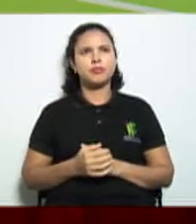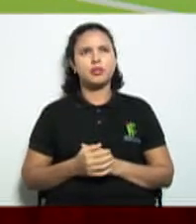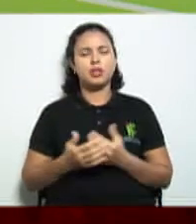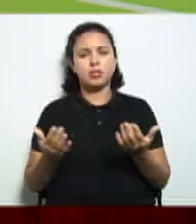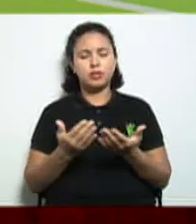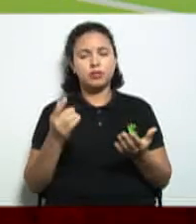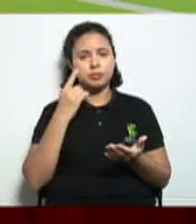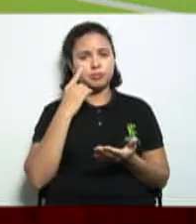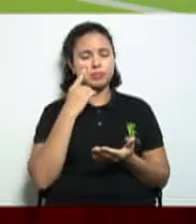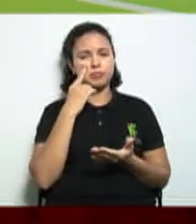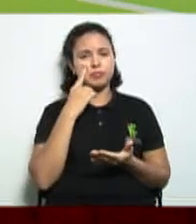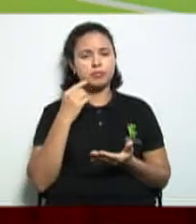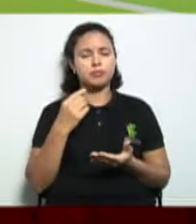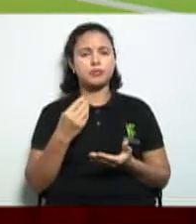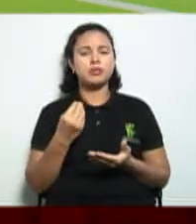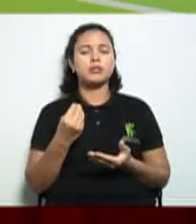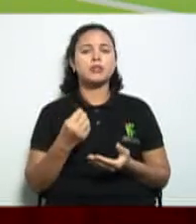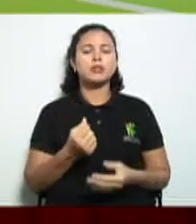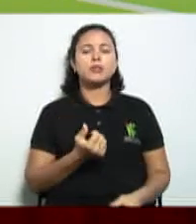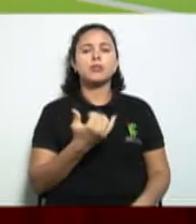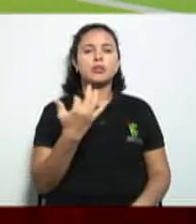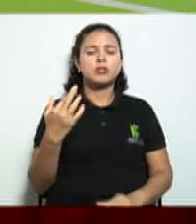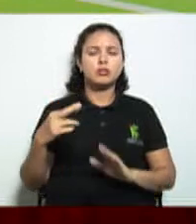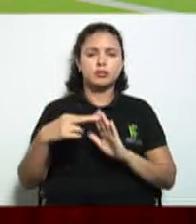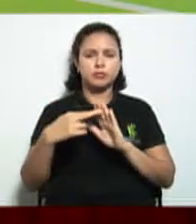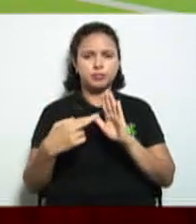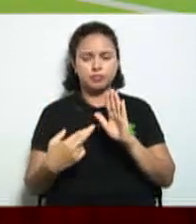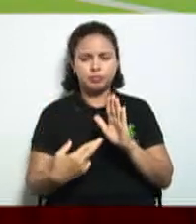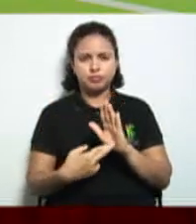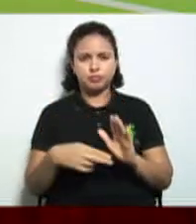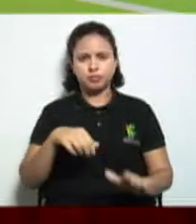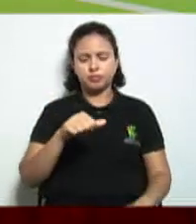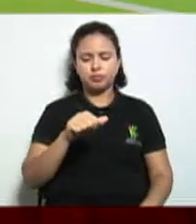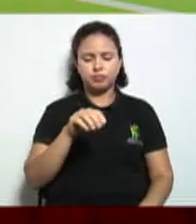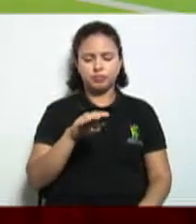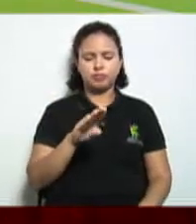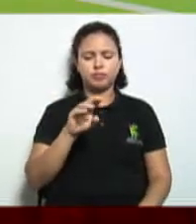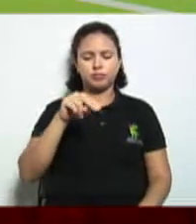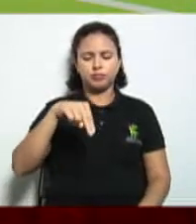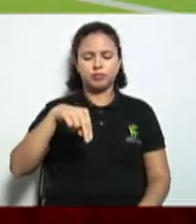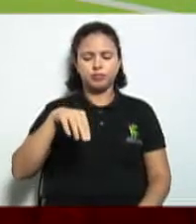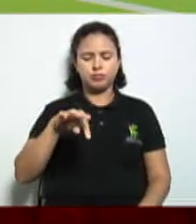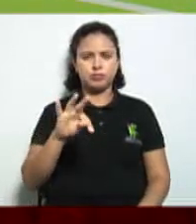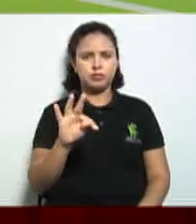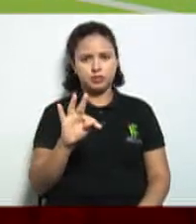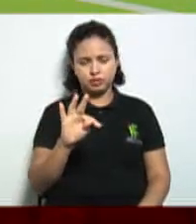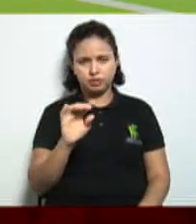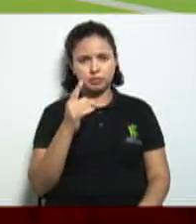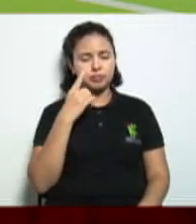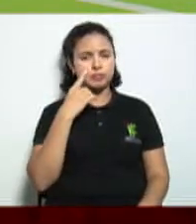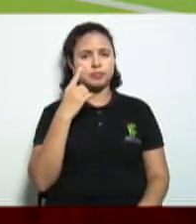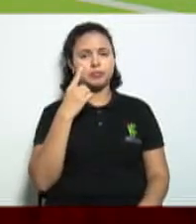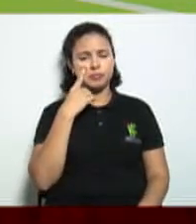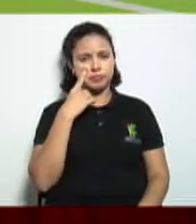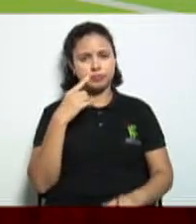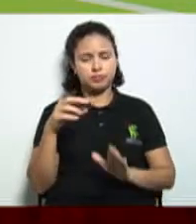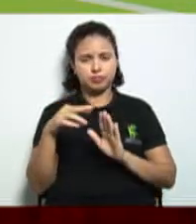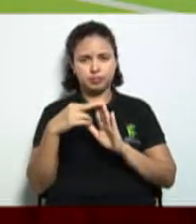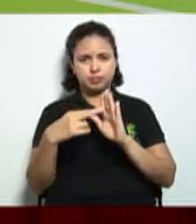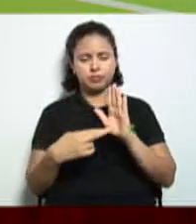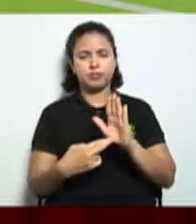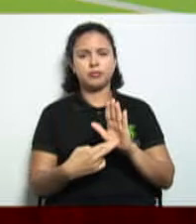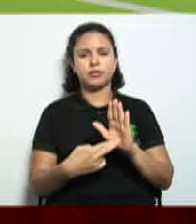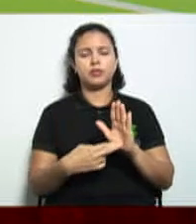ver, então, quais são as regrinhas, né, que a ABNT recomenda para o trabalho. Lembra que essas regrinhas, gente, a gente